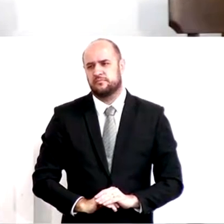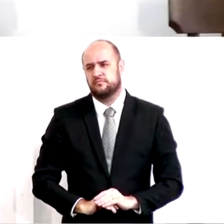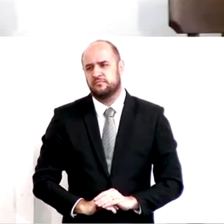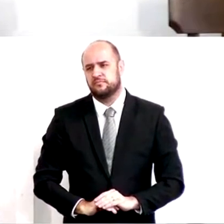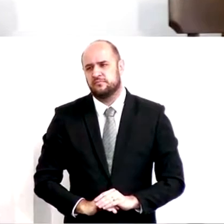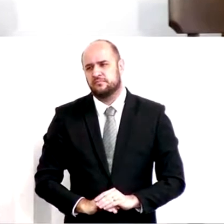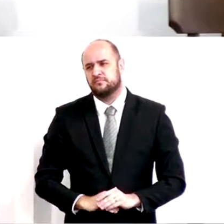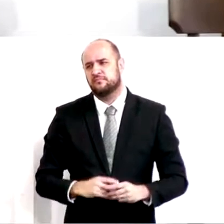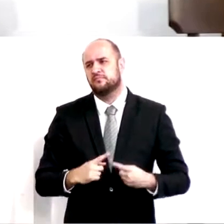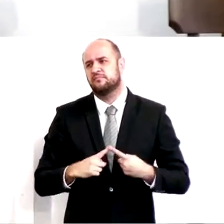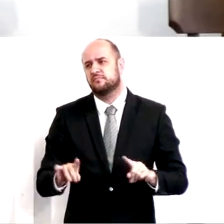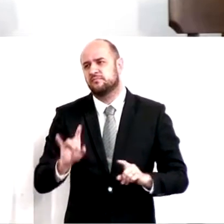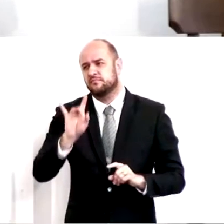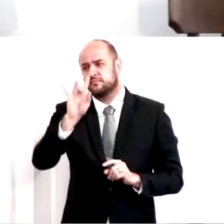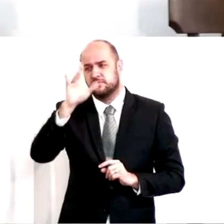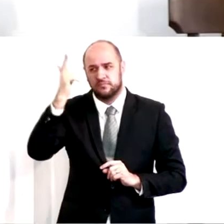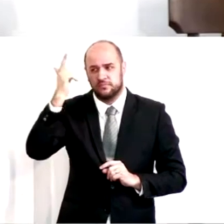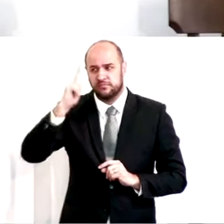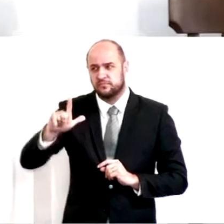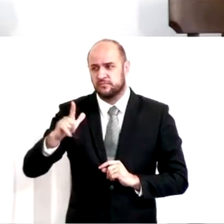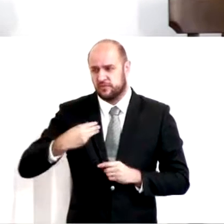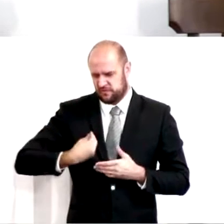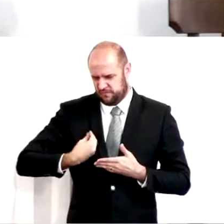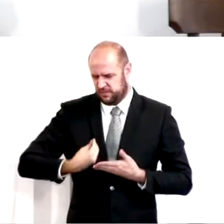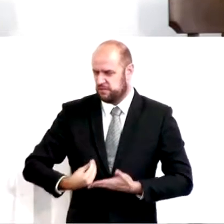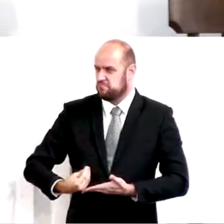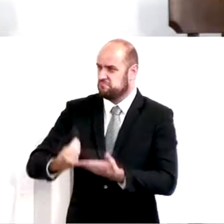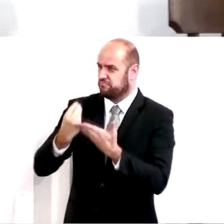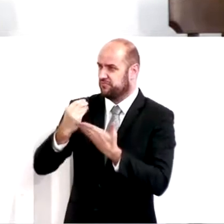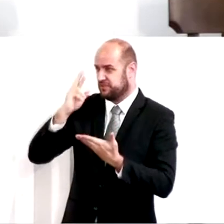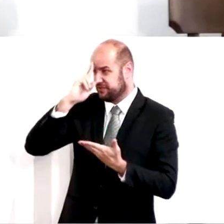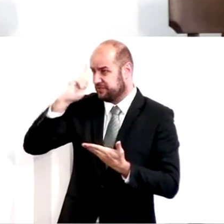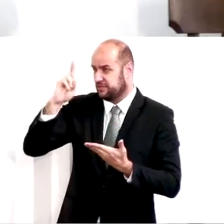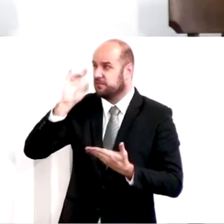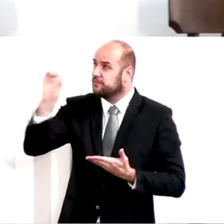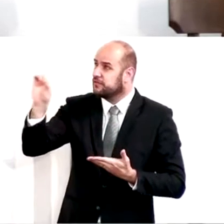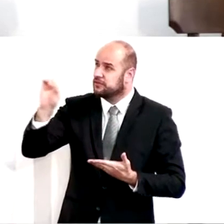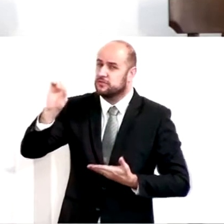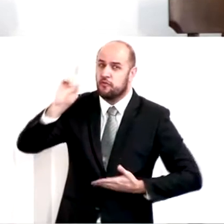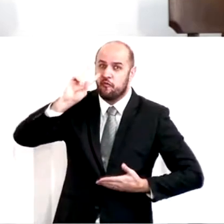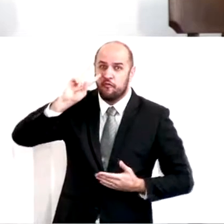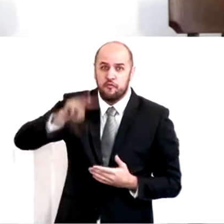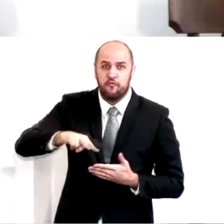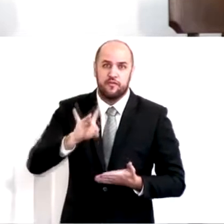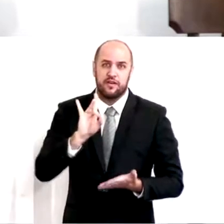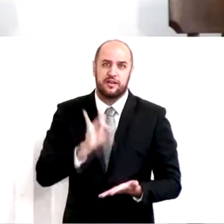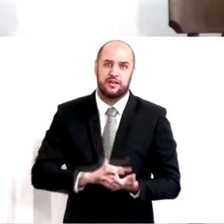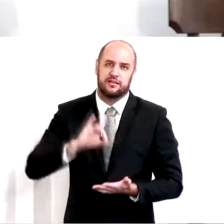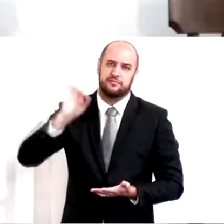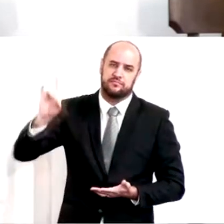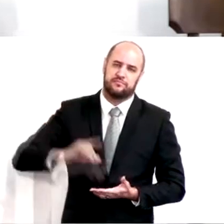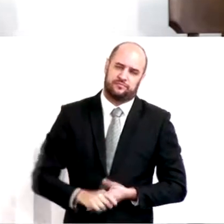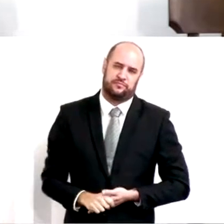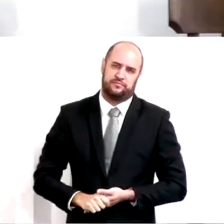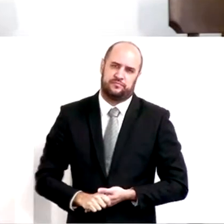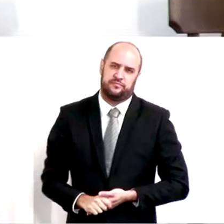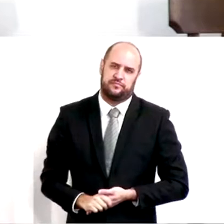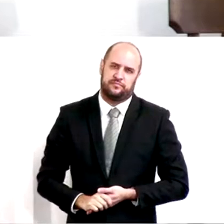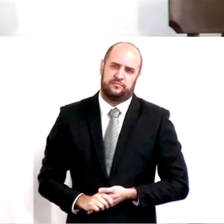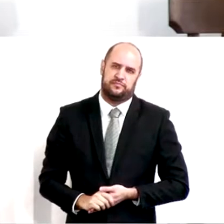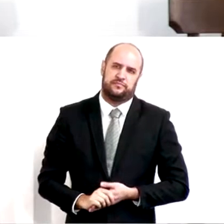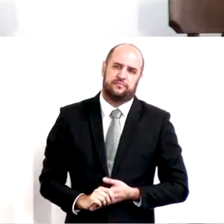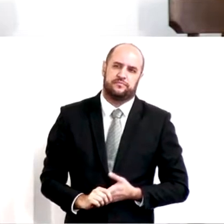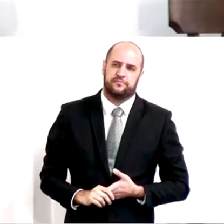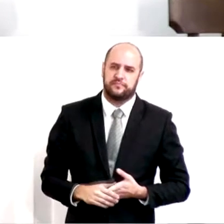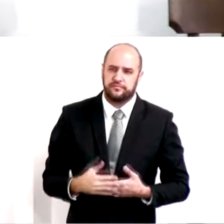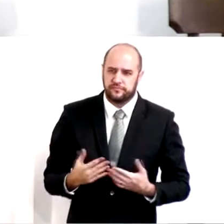Mas só consegue fazer isso quem crê na vitória de Cristo. Quem verdadeiramente crê na vitória de Cristo. E isso